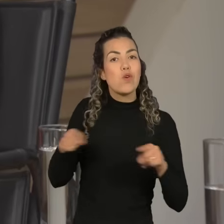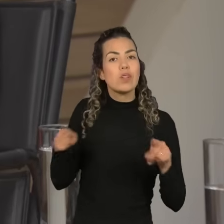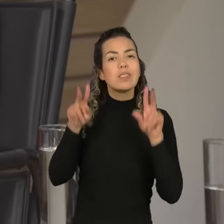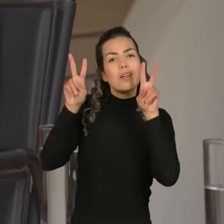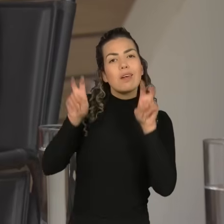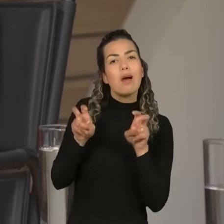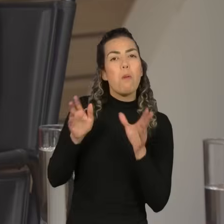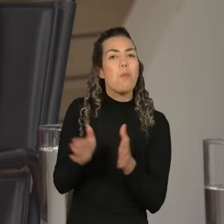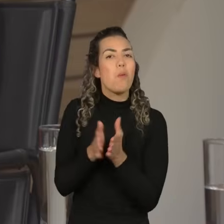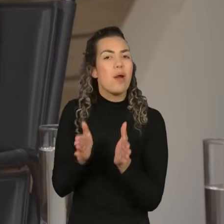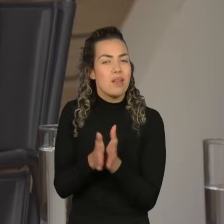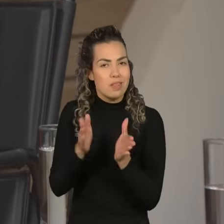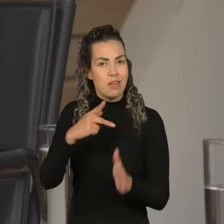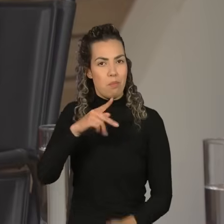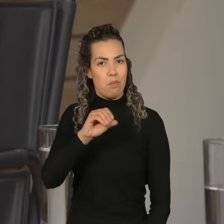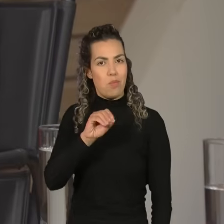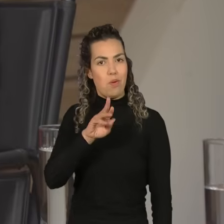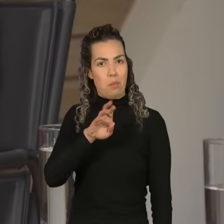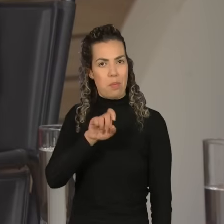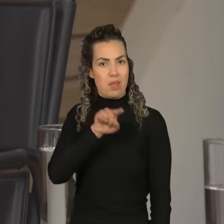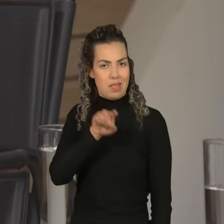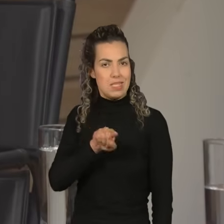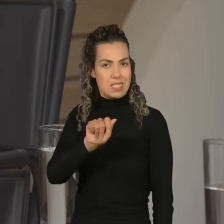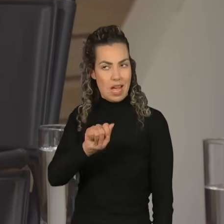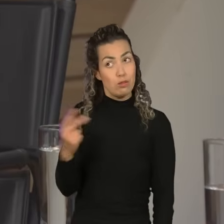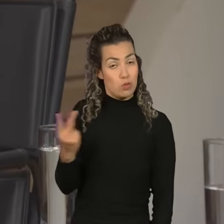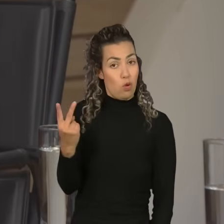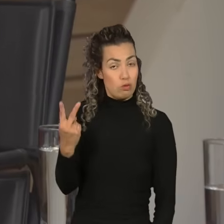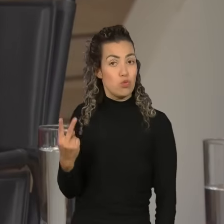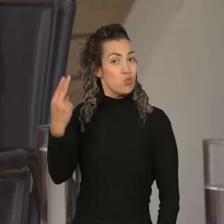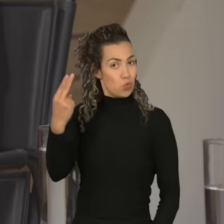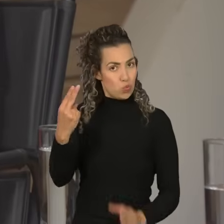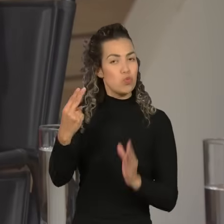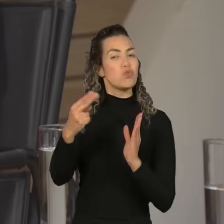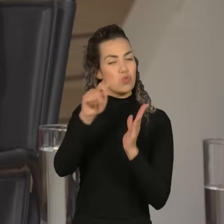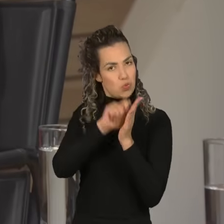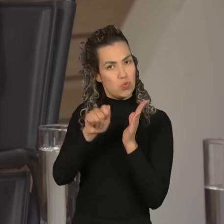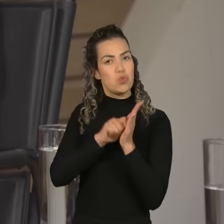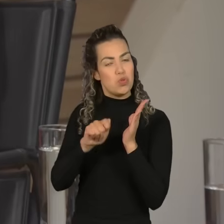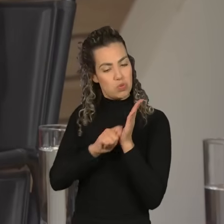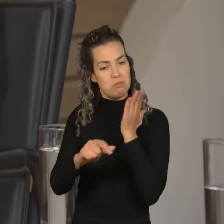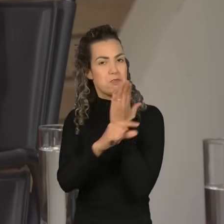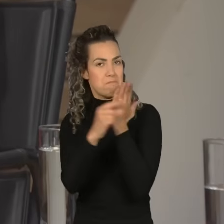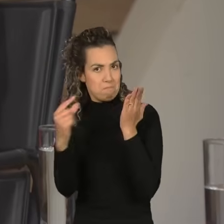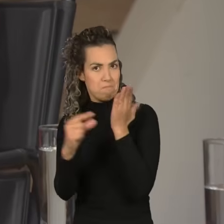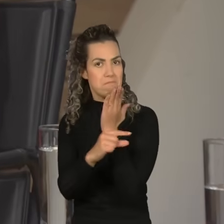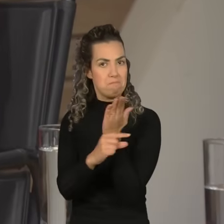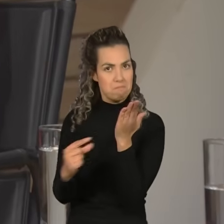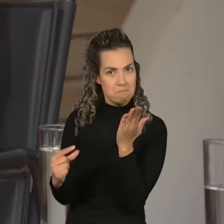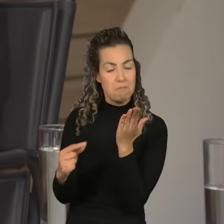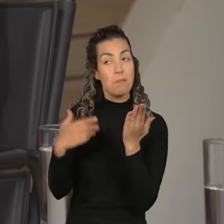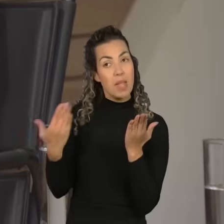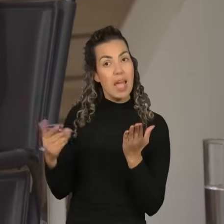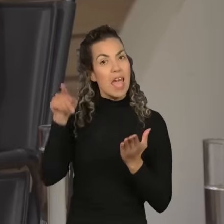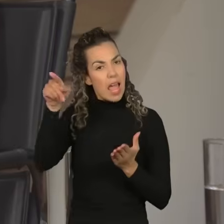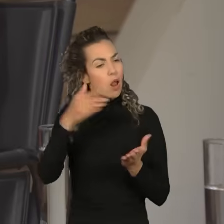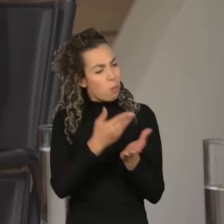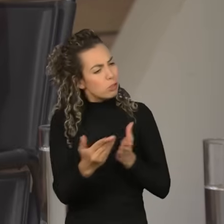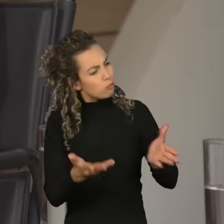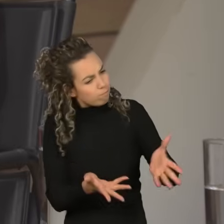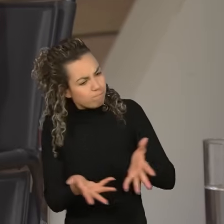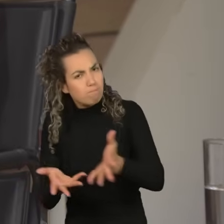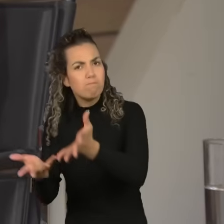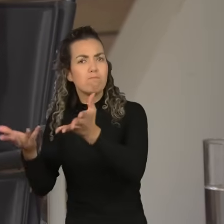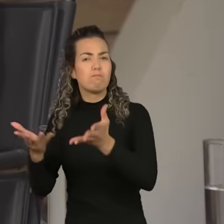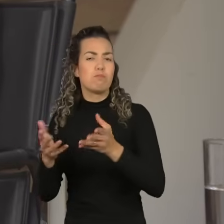dois e tal, e acaba sendo o Léo Jaime a encaminhar o Cazuza para o universo musical, porque na época ele cantava, né?